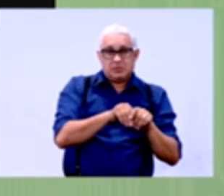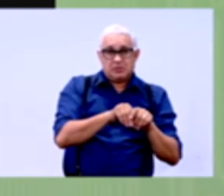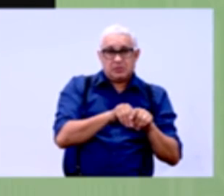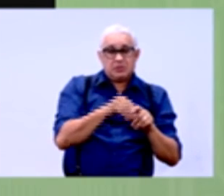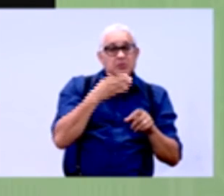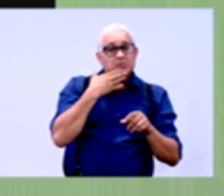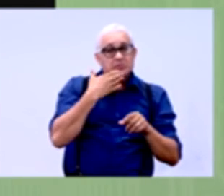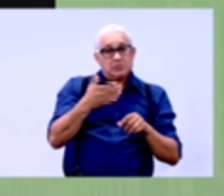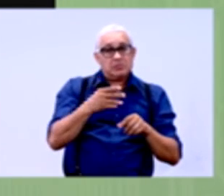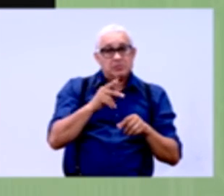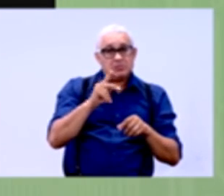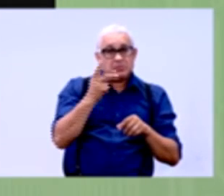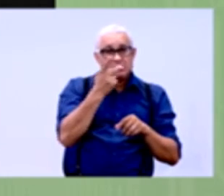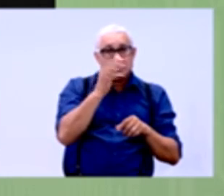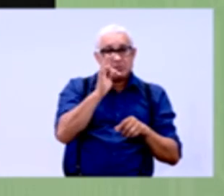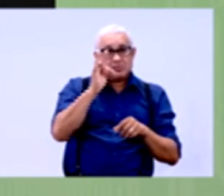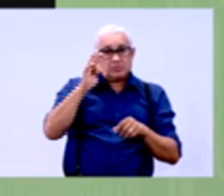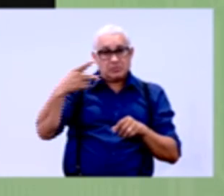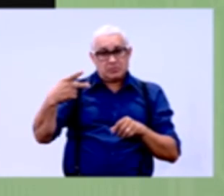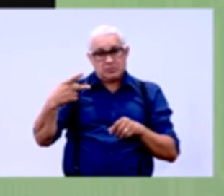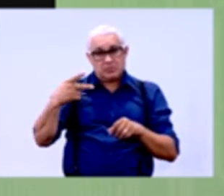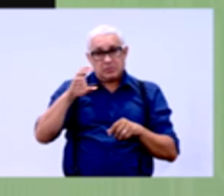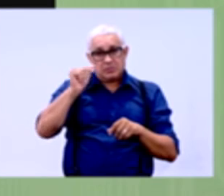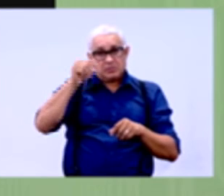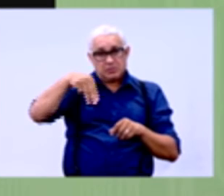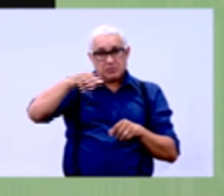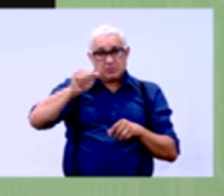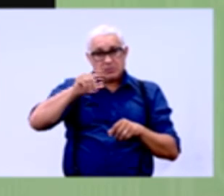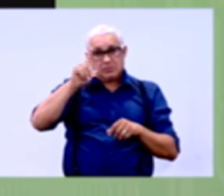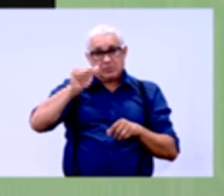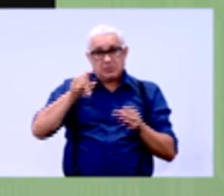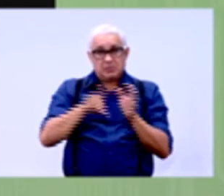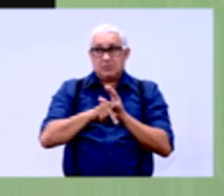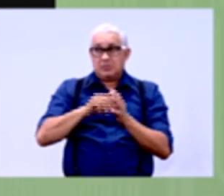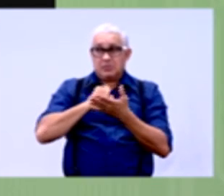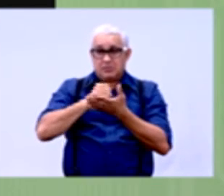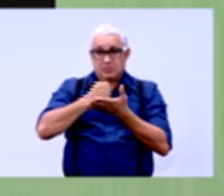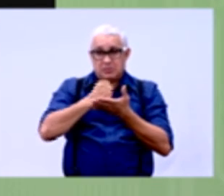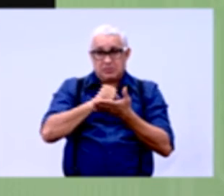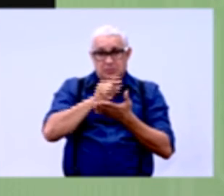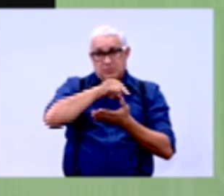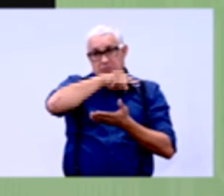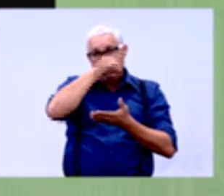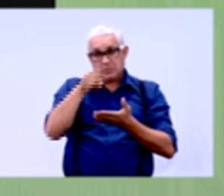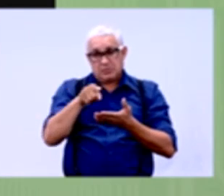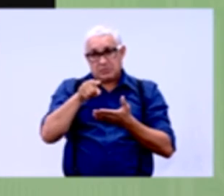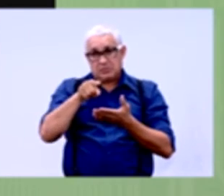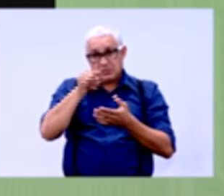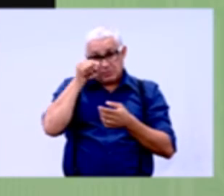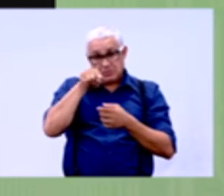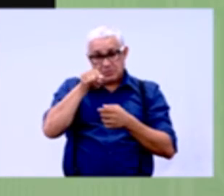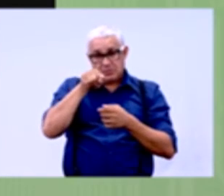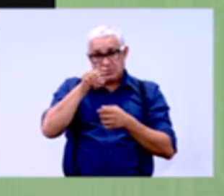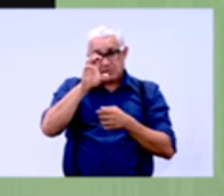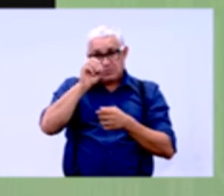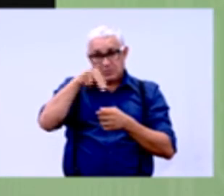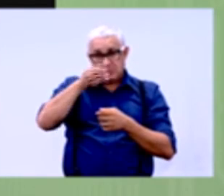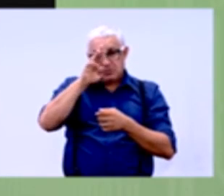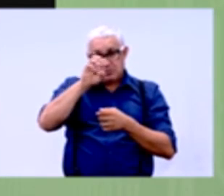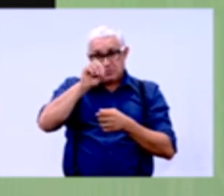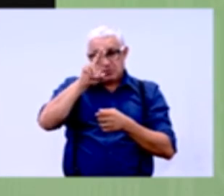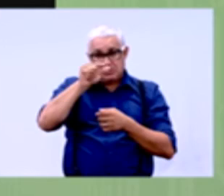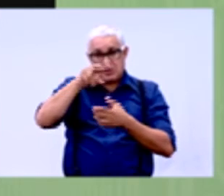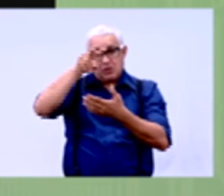requisição HTTP para a camada de controle. Aí a camada de controle lê